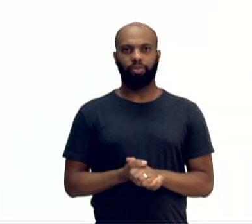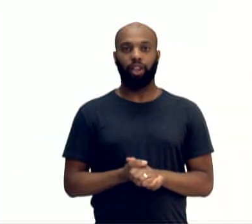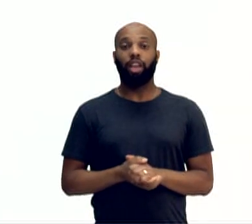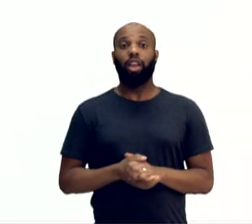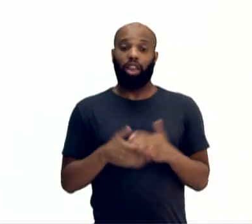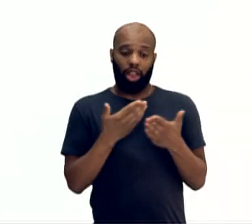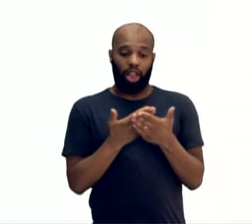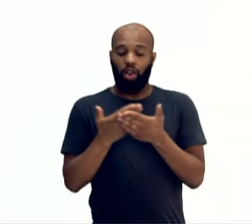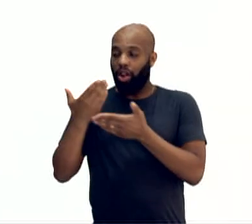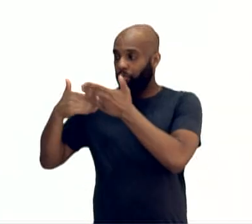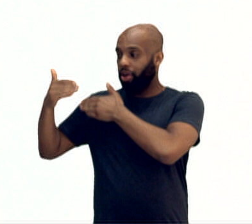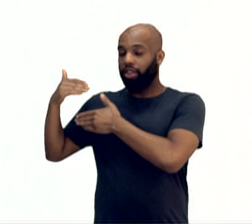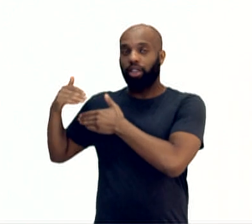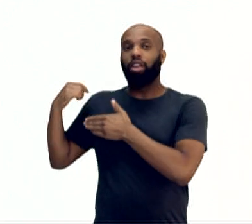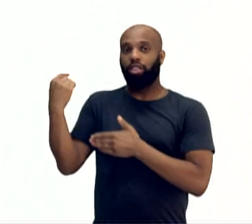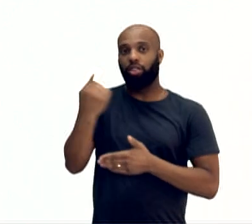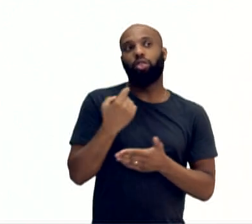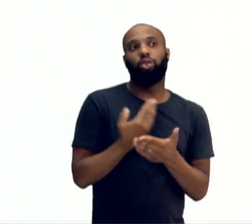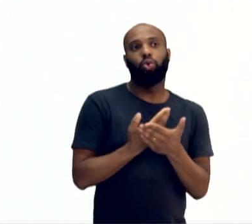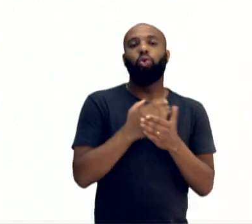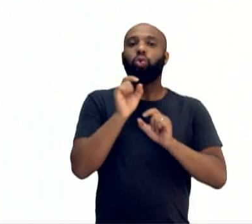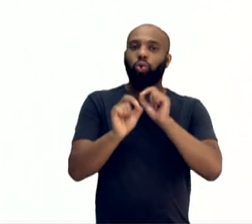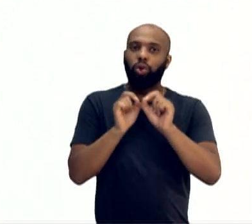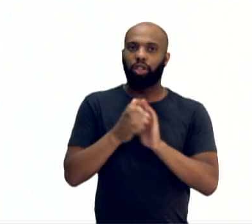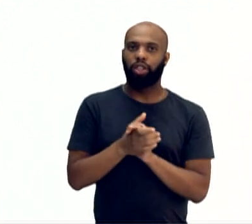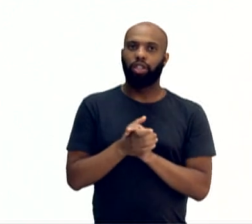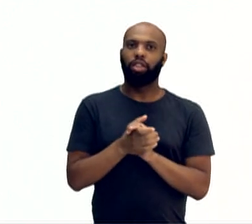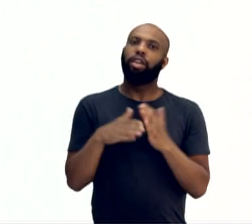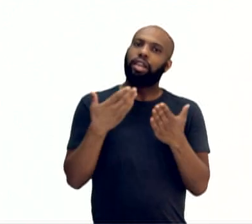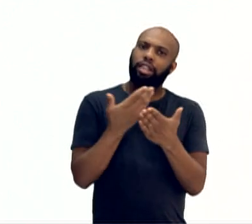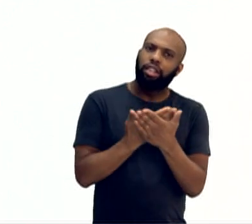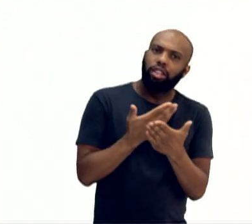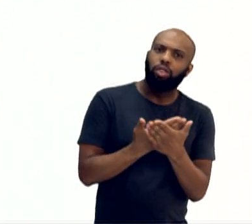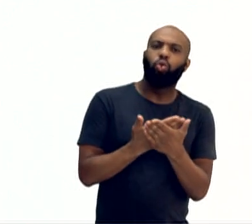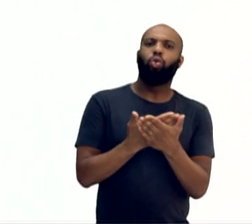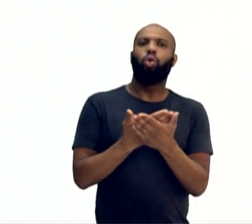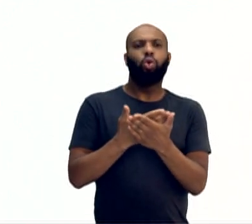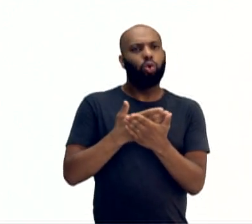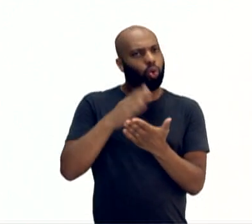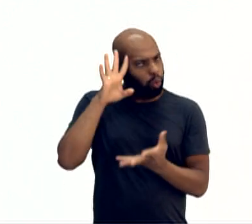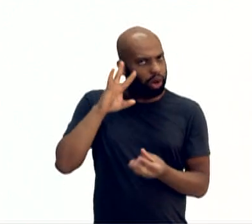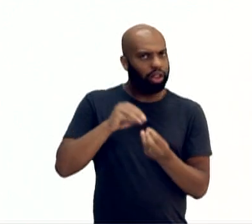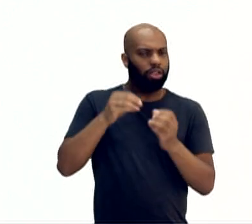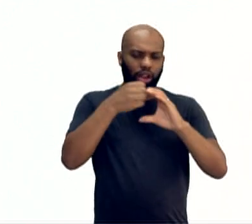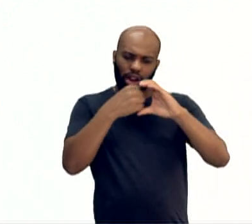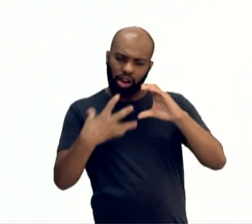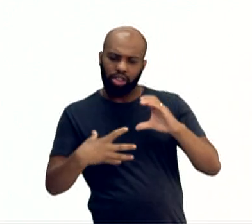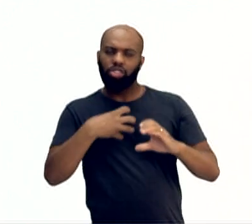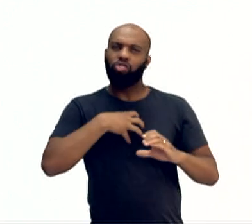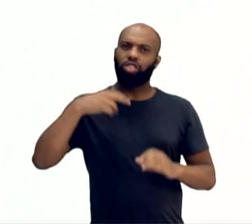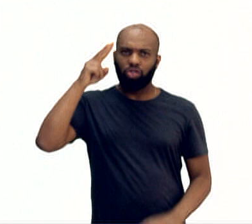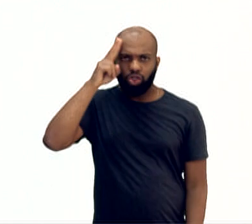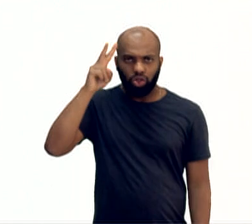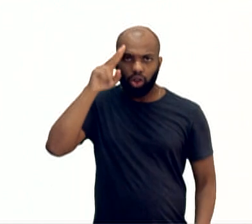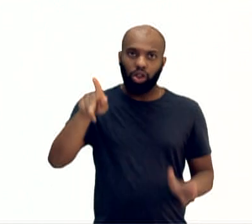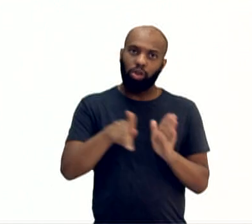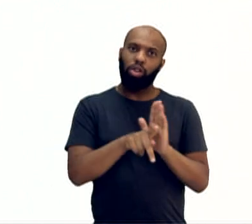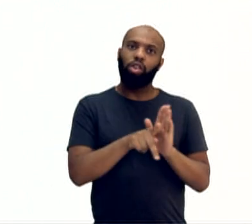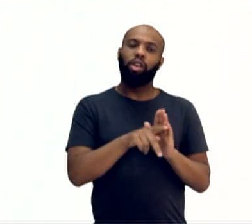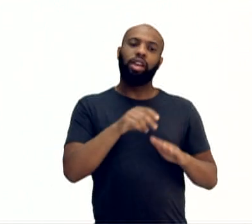Nas aulas anteriores, né, entendemos as principais características das formas históricas de Estado